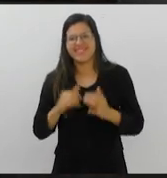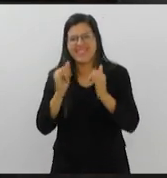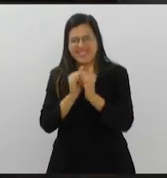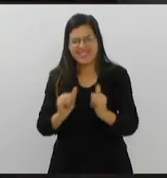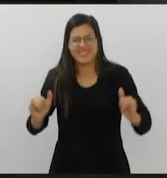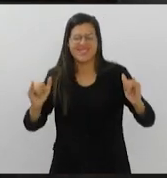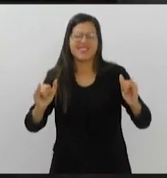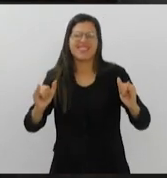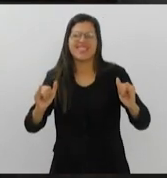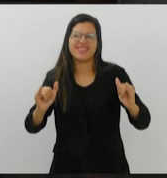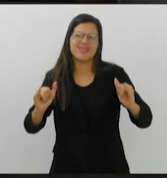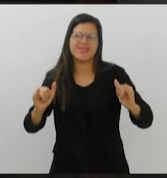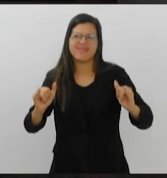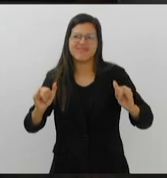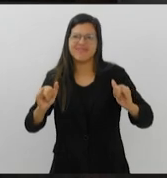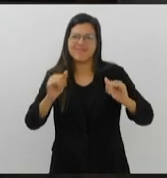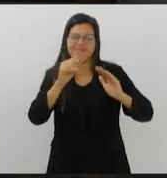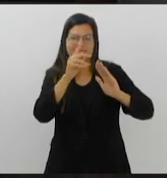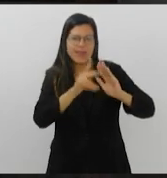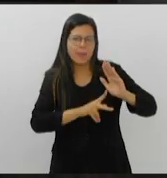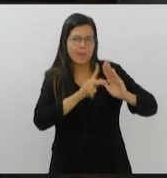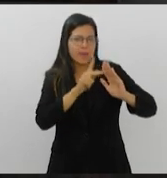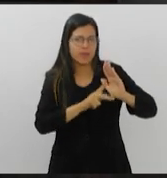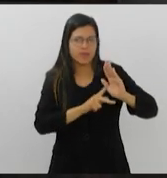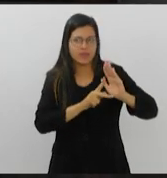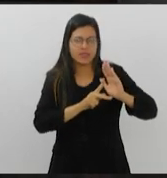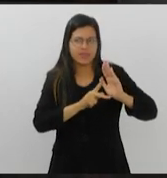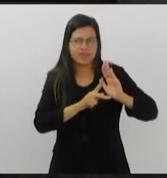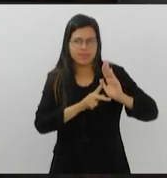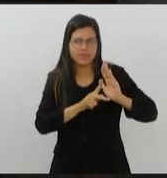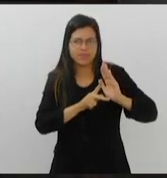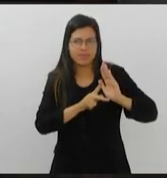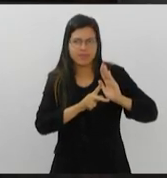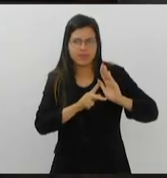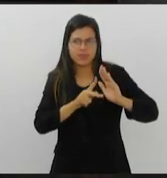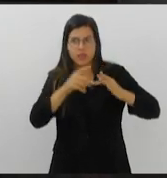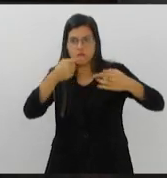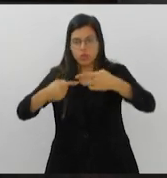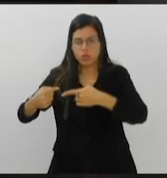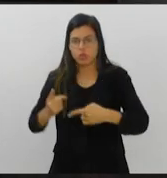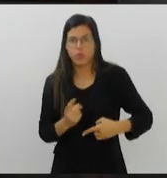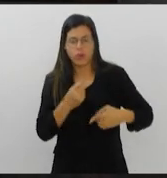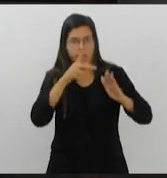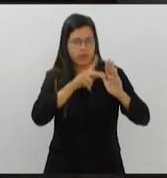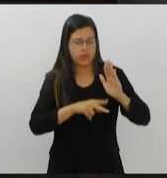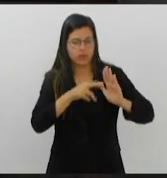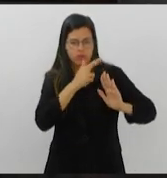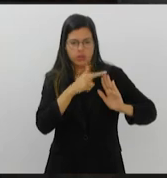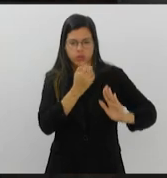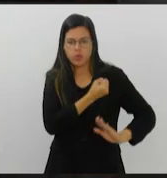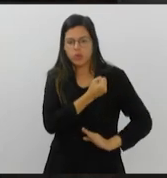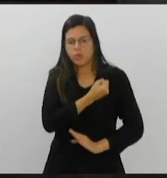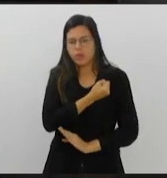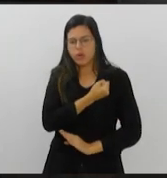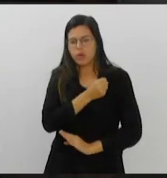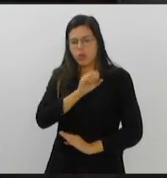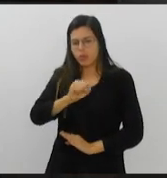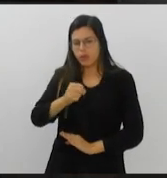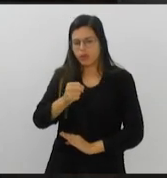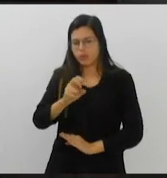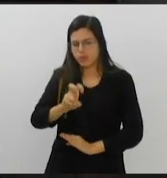Anuncio. Projeto em discussão única. Projeto de resolução número